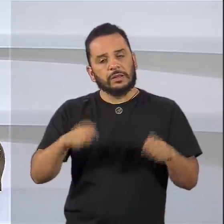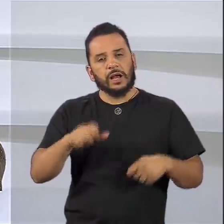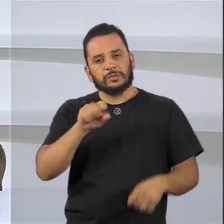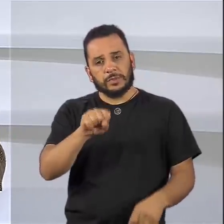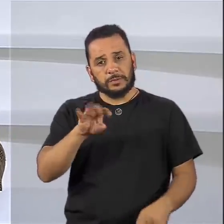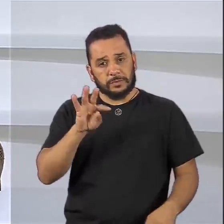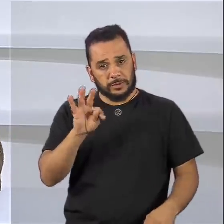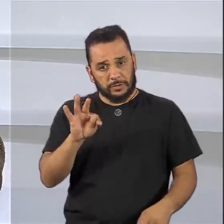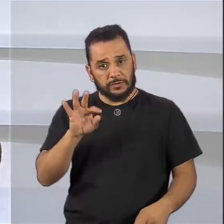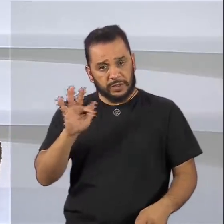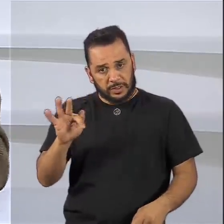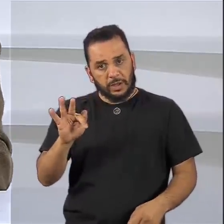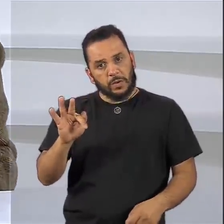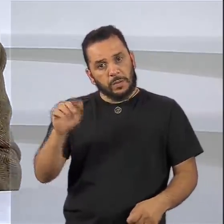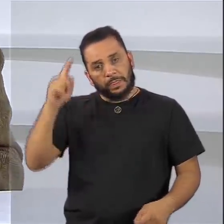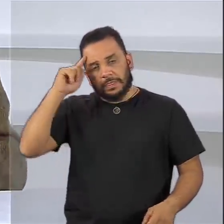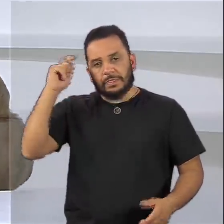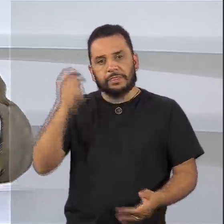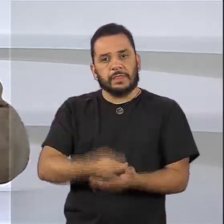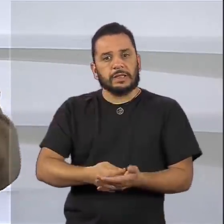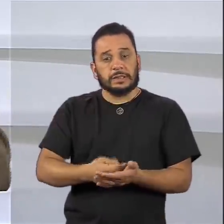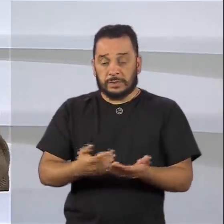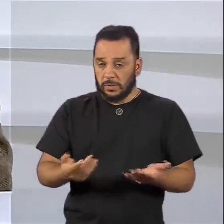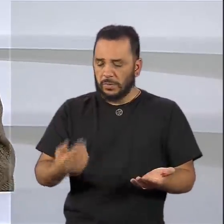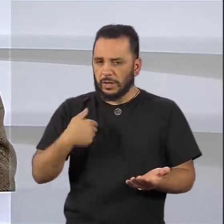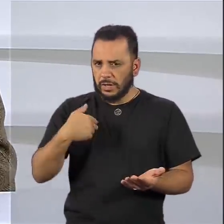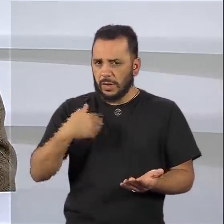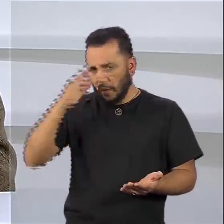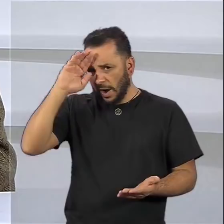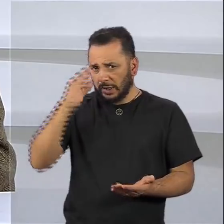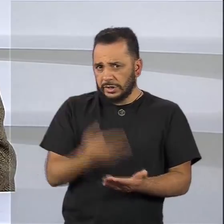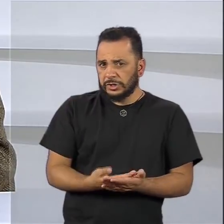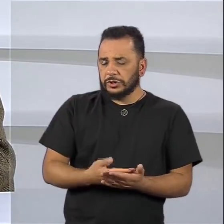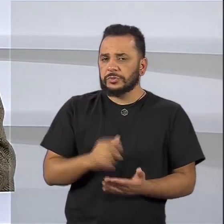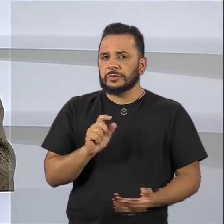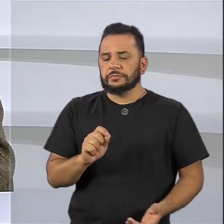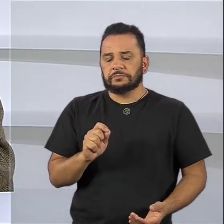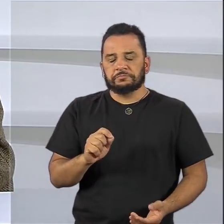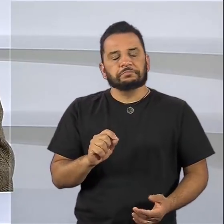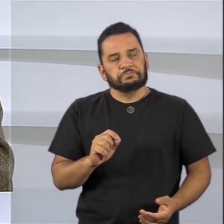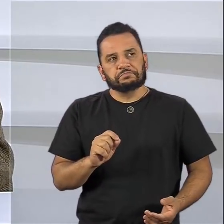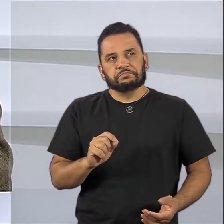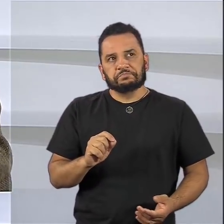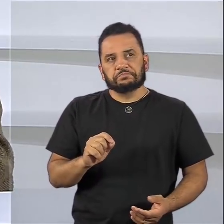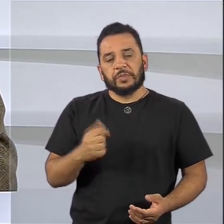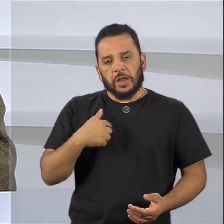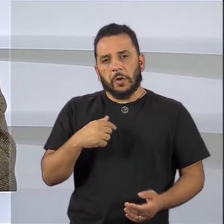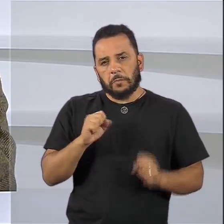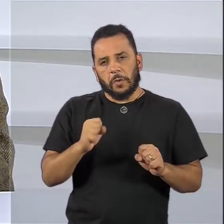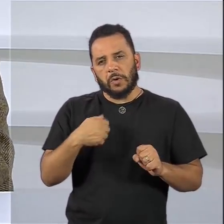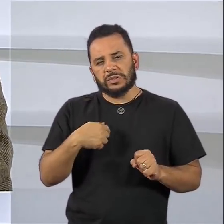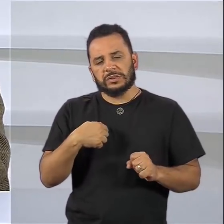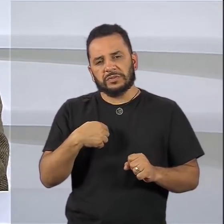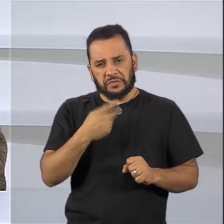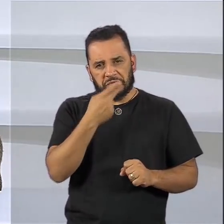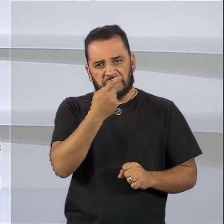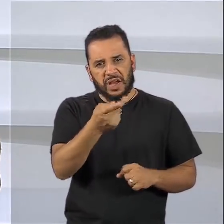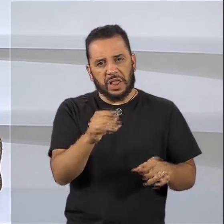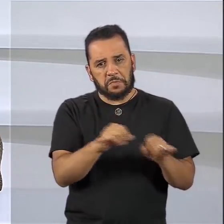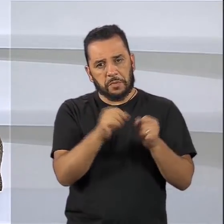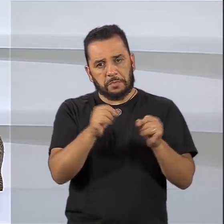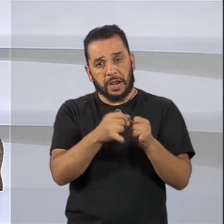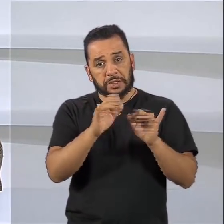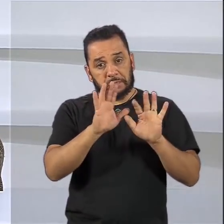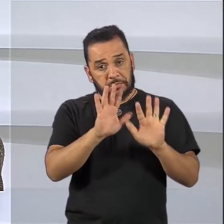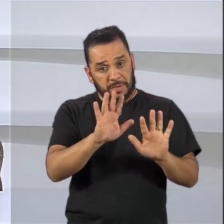para a tomada de decisão. Então, eu creio aí, evidente, com todo o risco de estar falando bobagem, de que deve-se